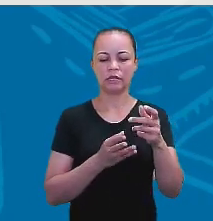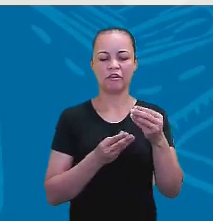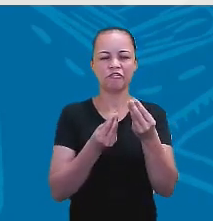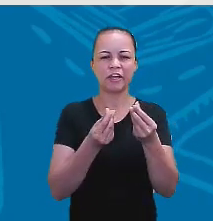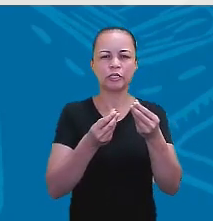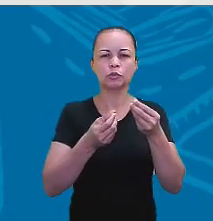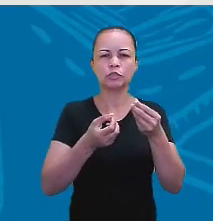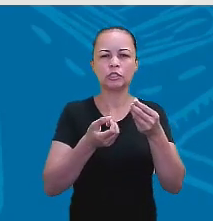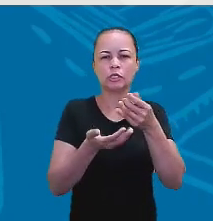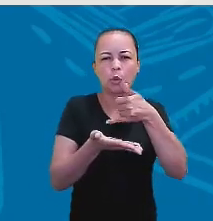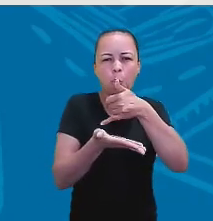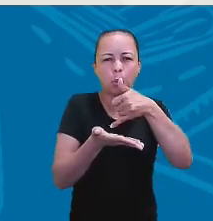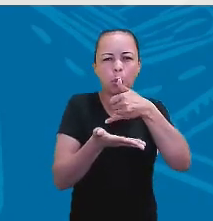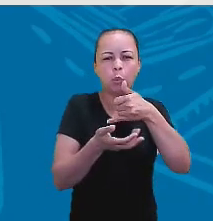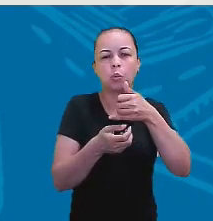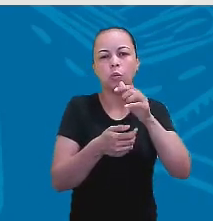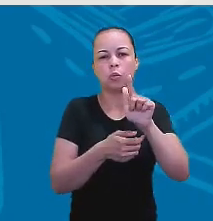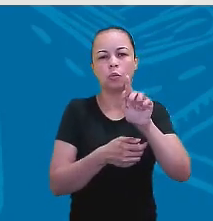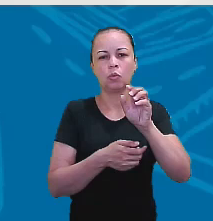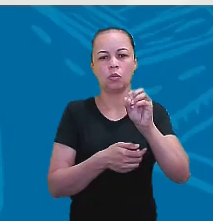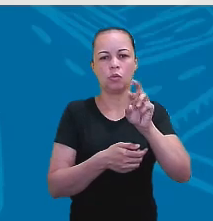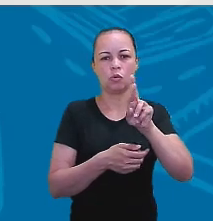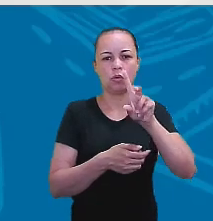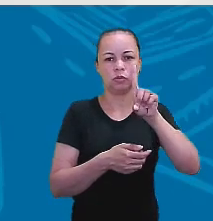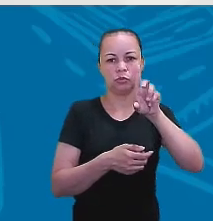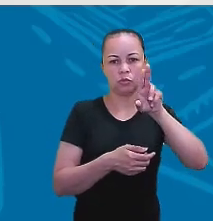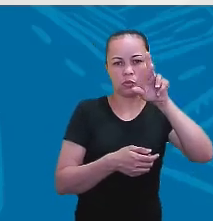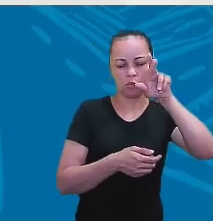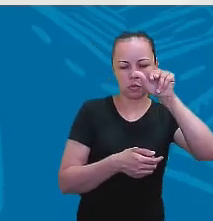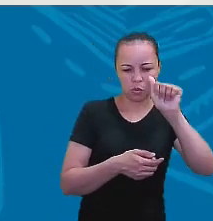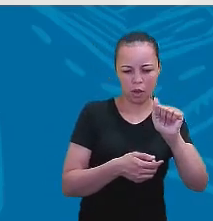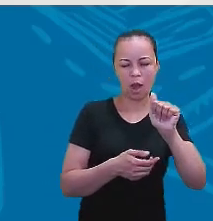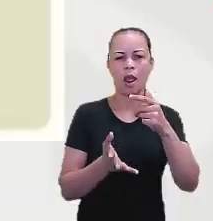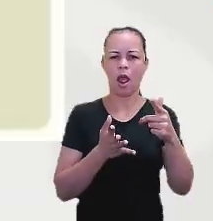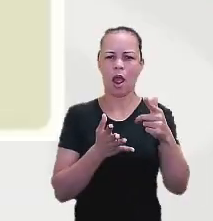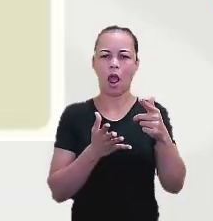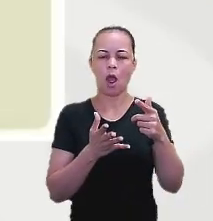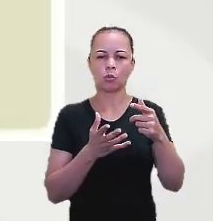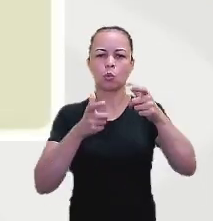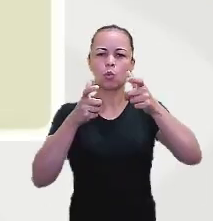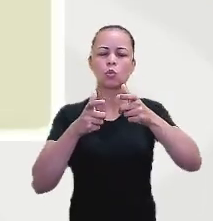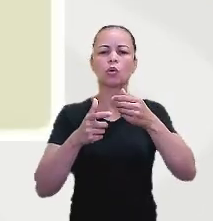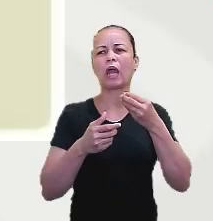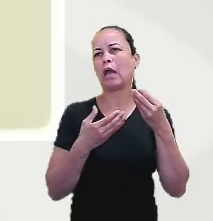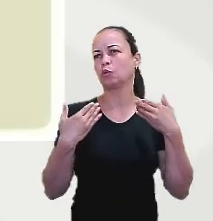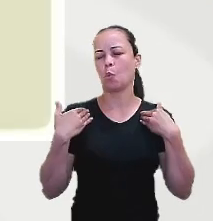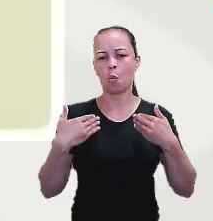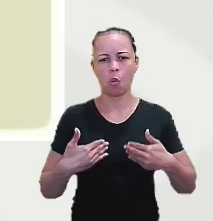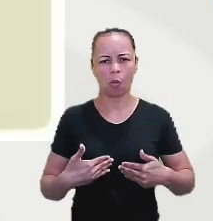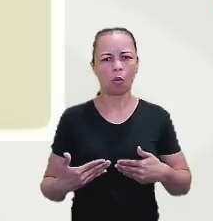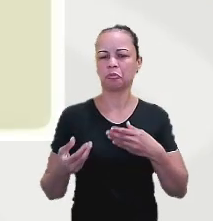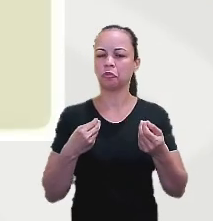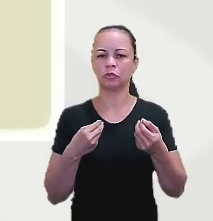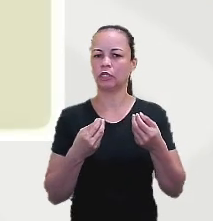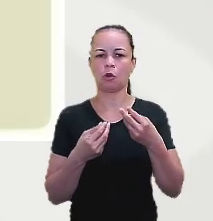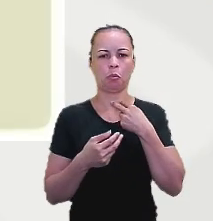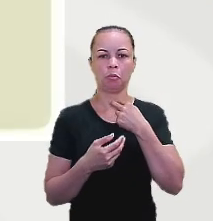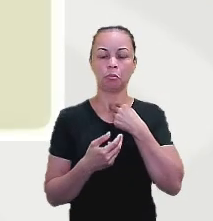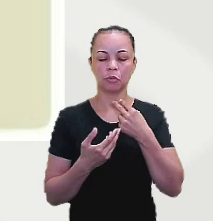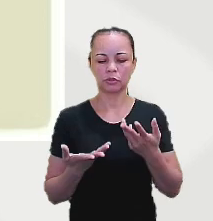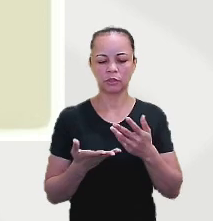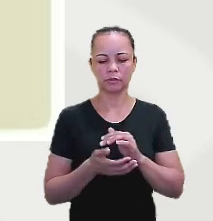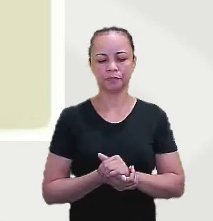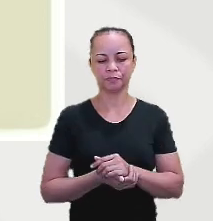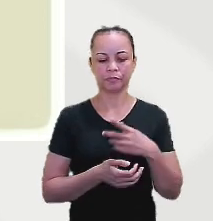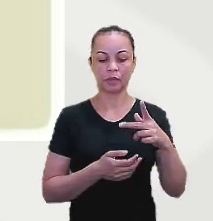que aumentaram aonde não deveriam. E aí, por ela ser benigna, ela está encapsulada, se você perceber, está numa espécie